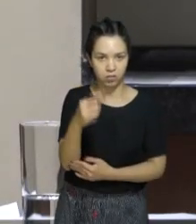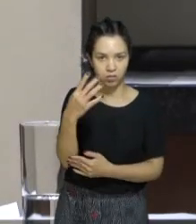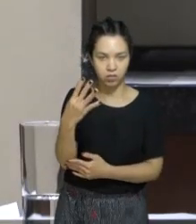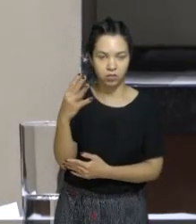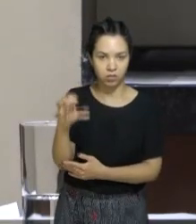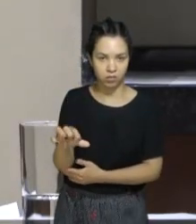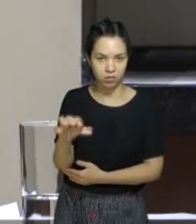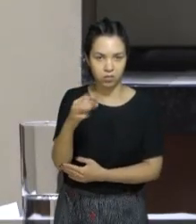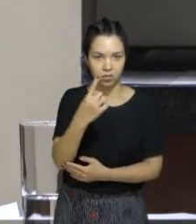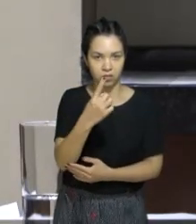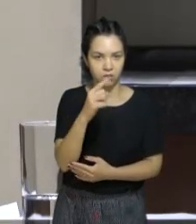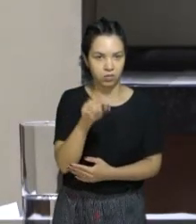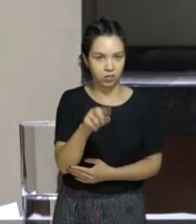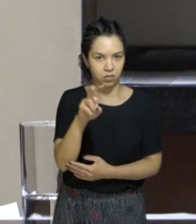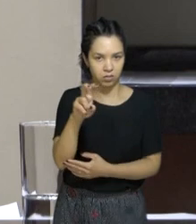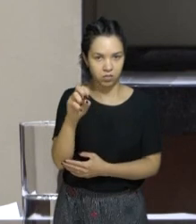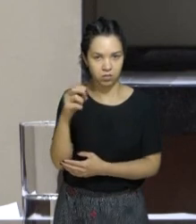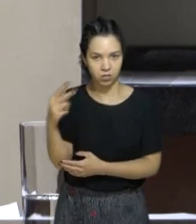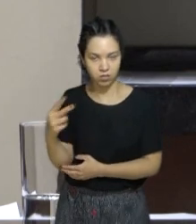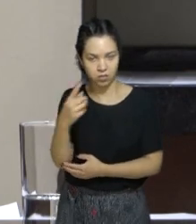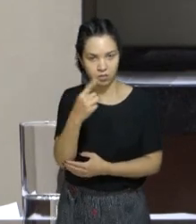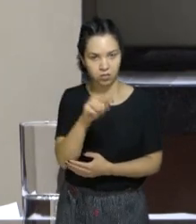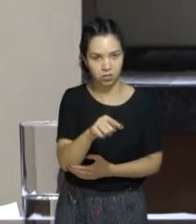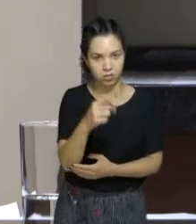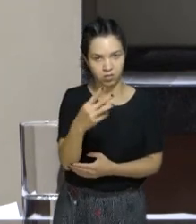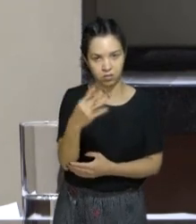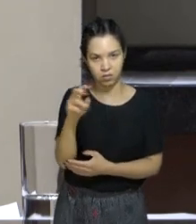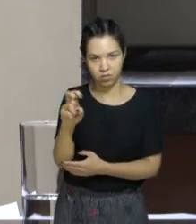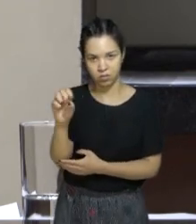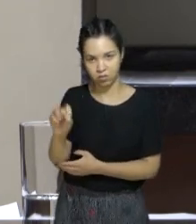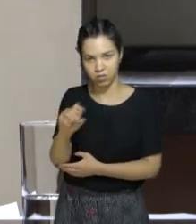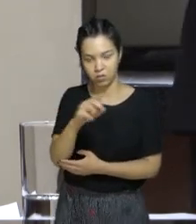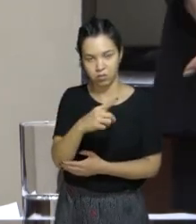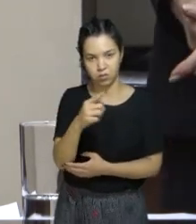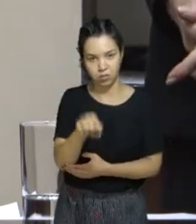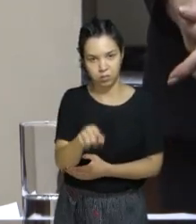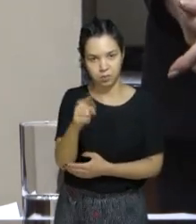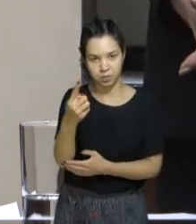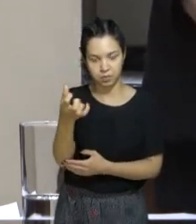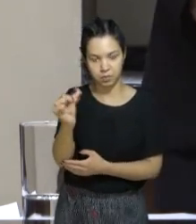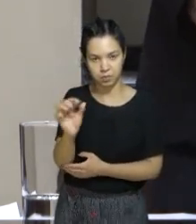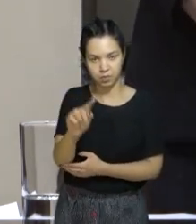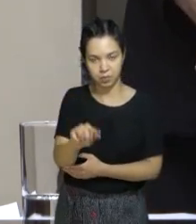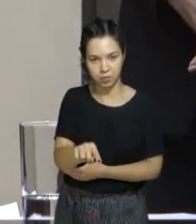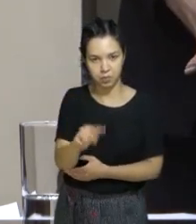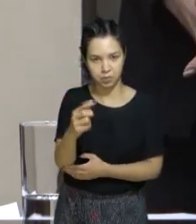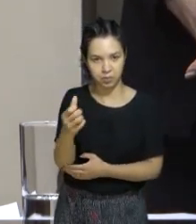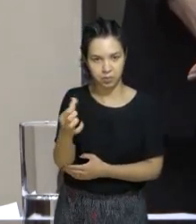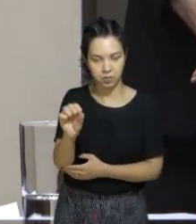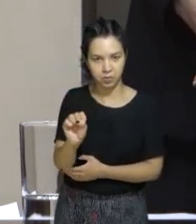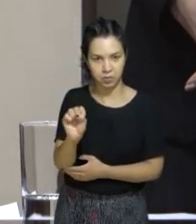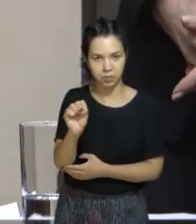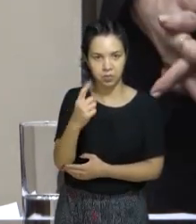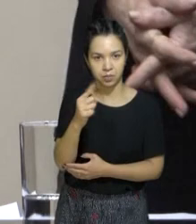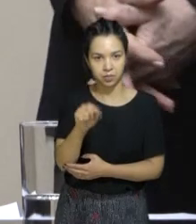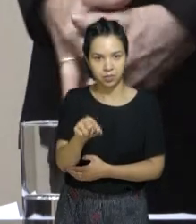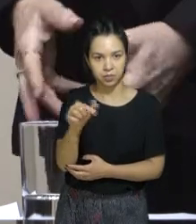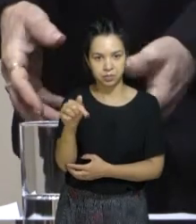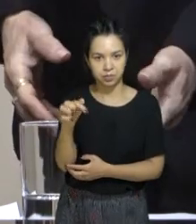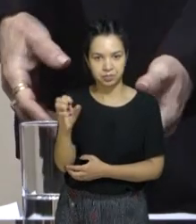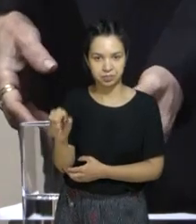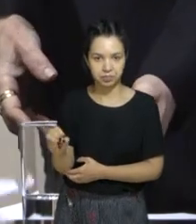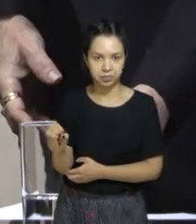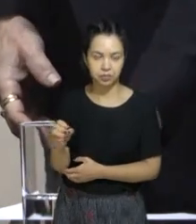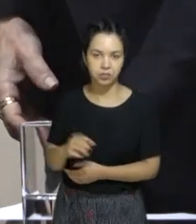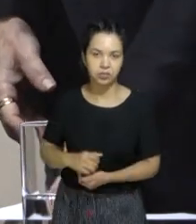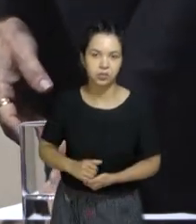a 1.052, 1.054 a 1.058, e 1.060 a 1.068 e 1.077.